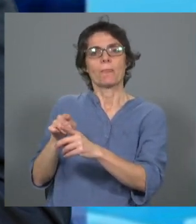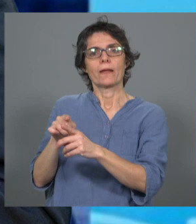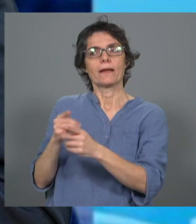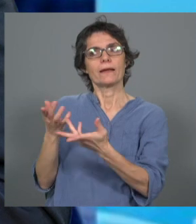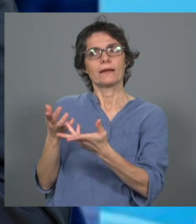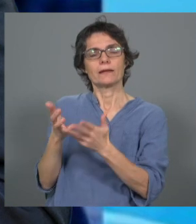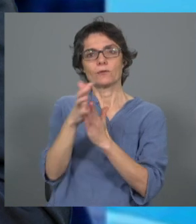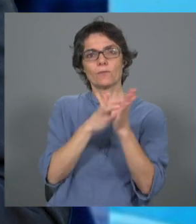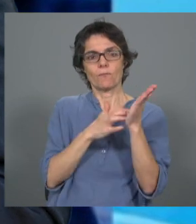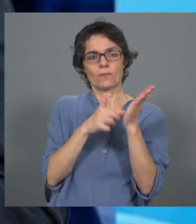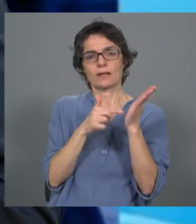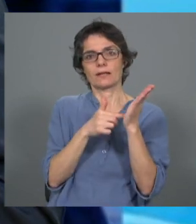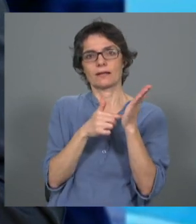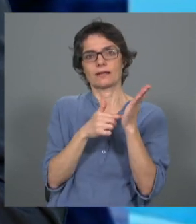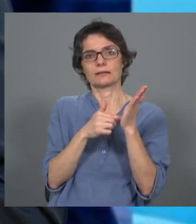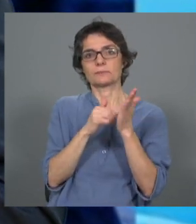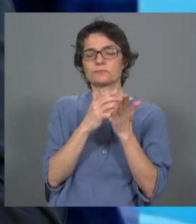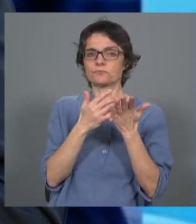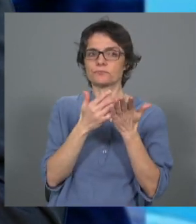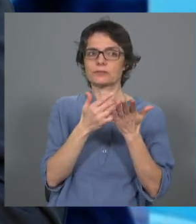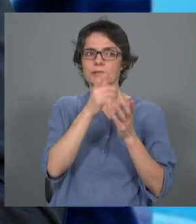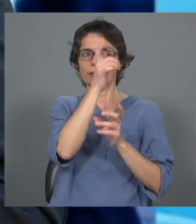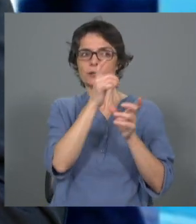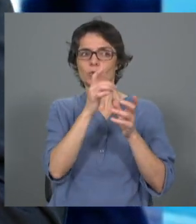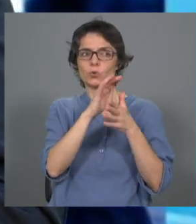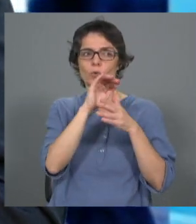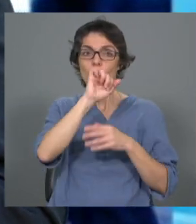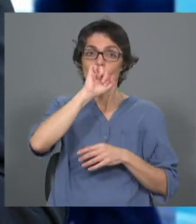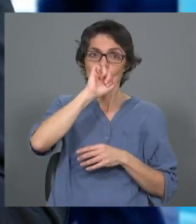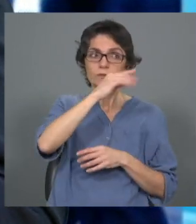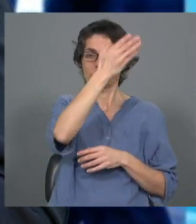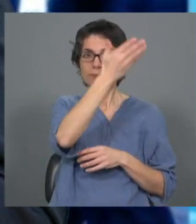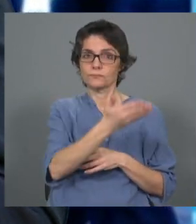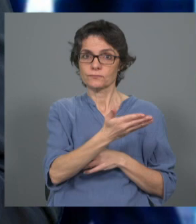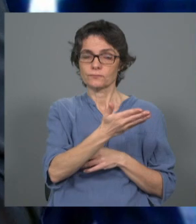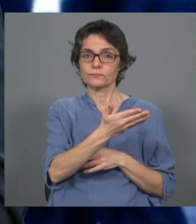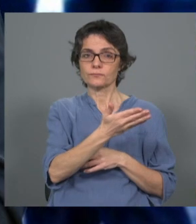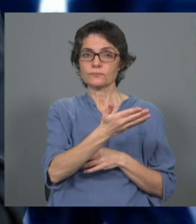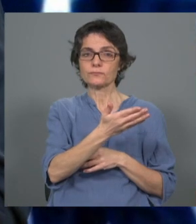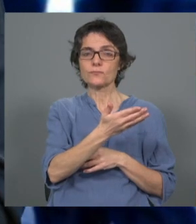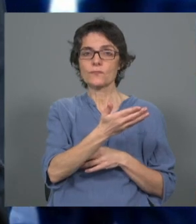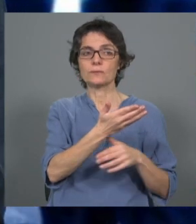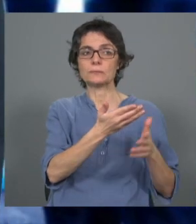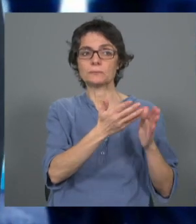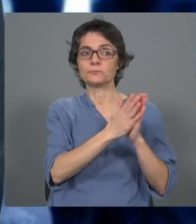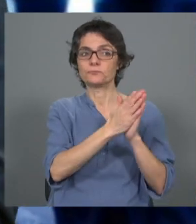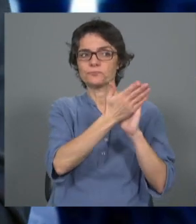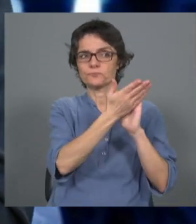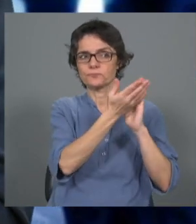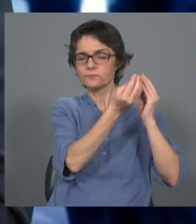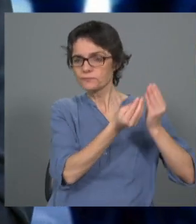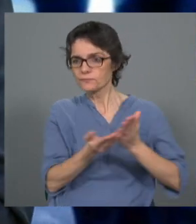empenhando no fundo, os bispos empenham-se e quase que se confundem, querem se confundir